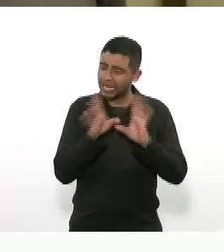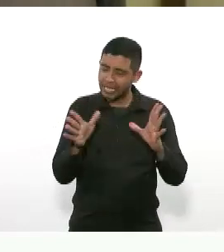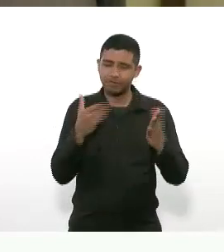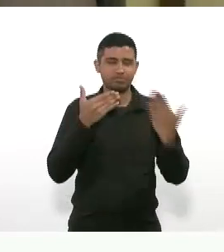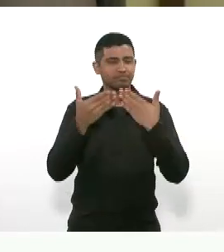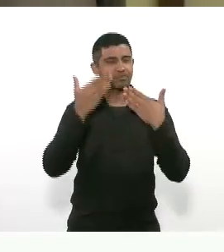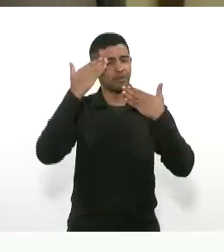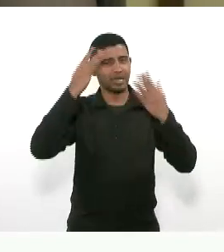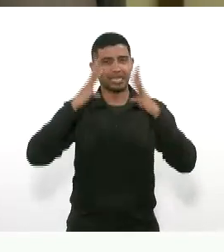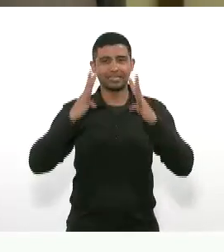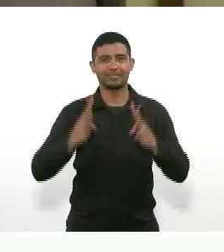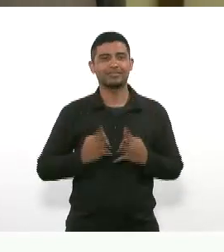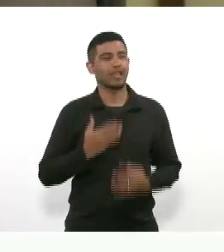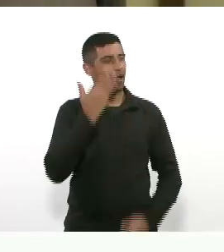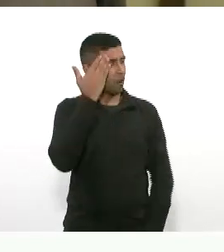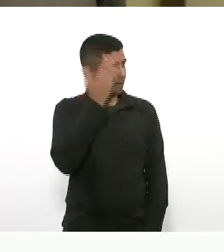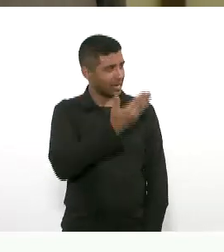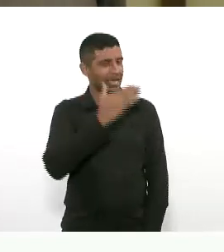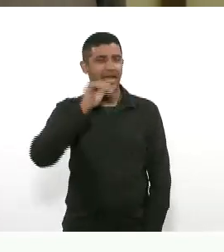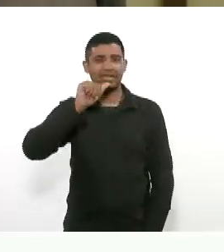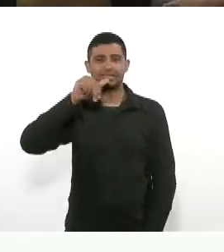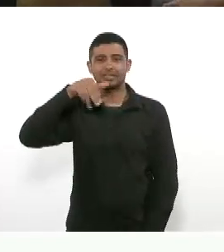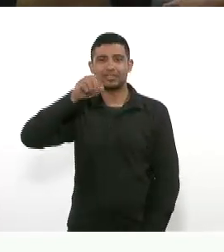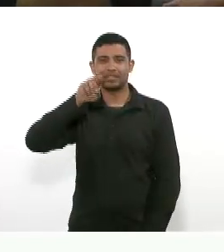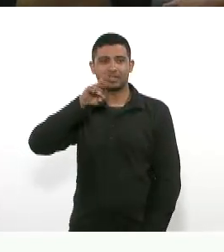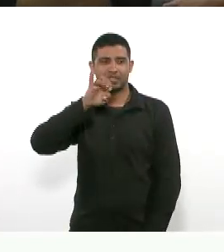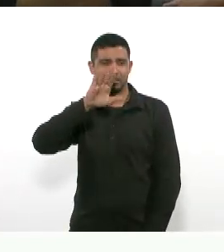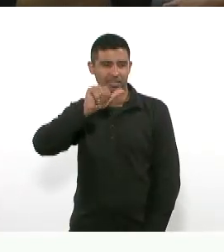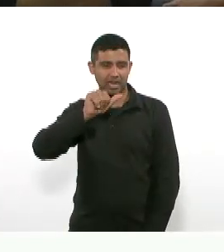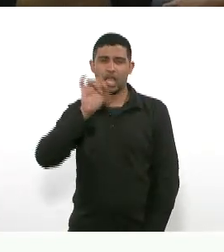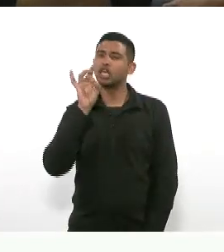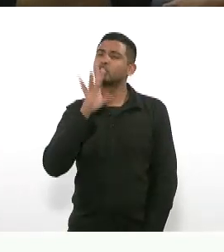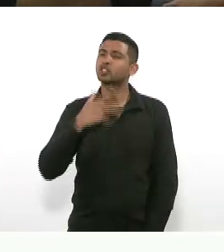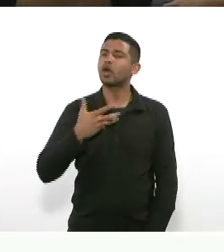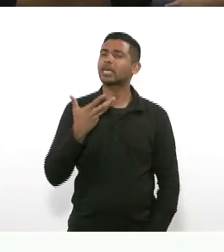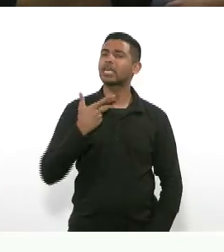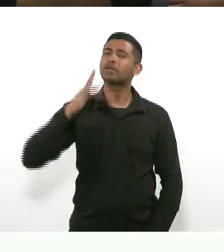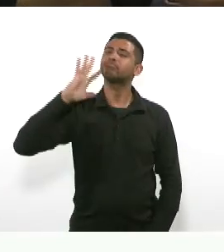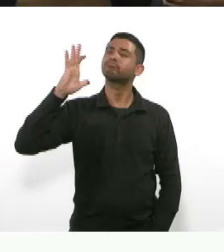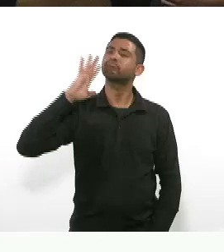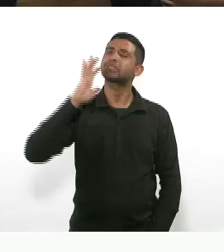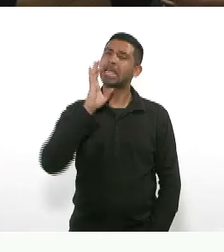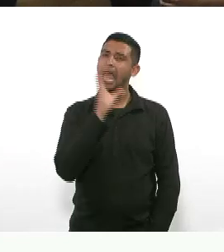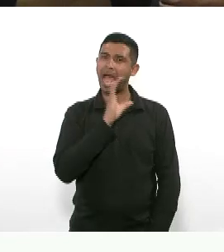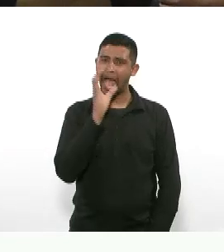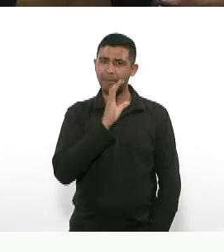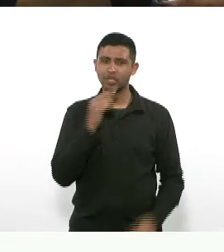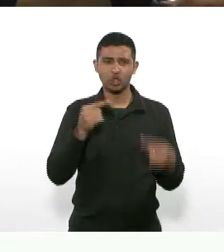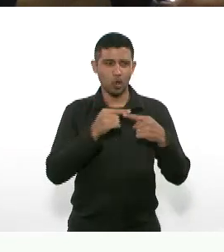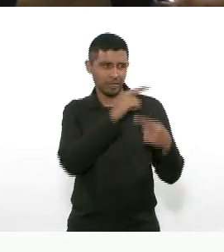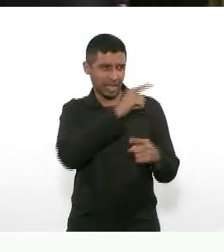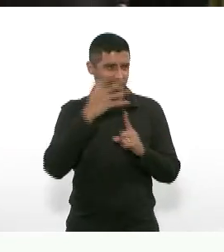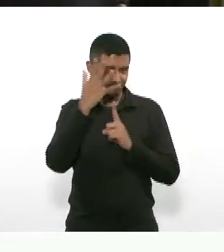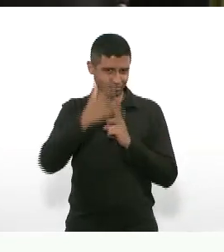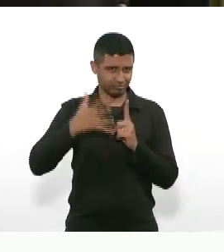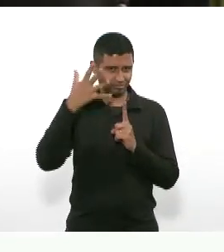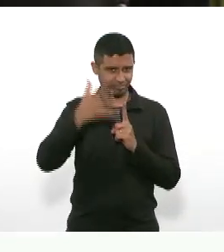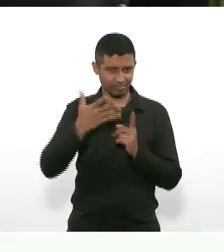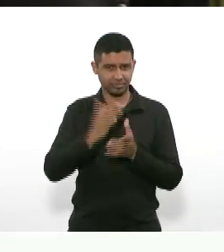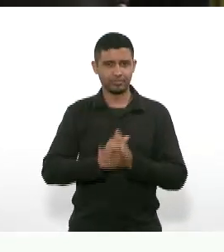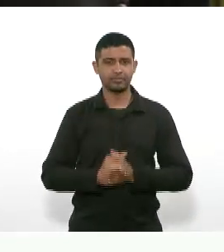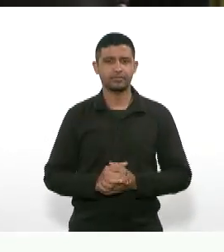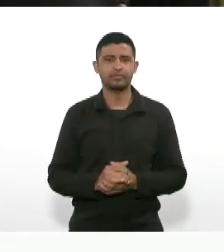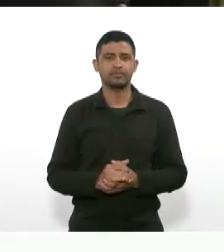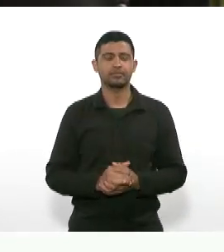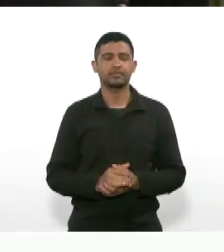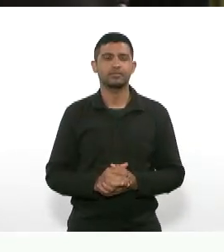disposição, obrigada. Obrigada, doutora Andréia. Eu queria fazer só uma reflexão muito rápida em cima da fala da doutora Andréia, para fazer